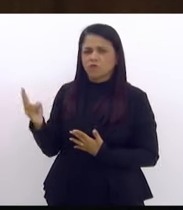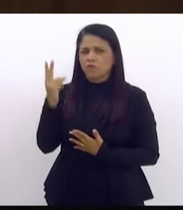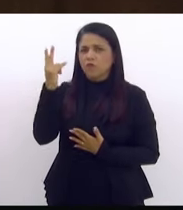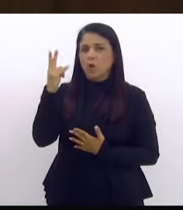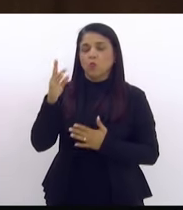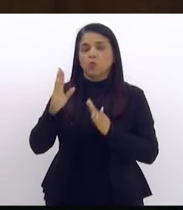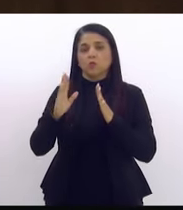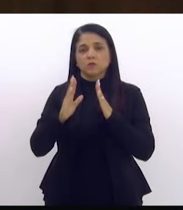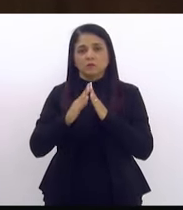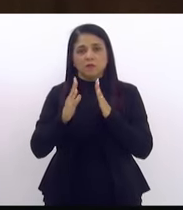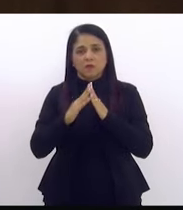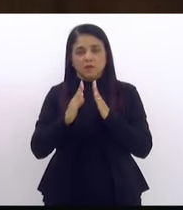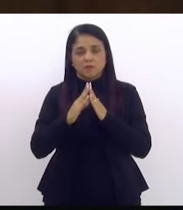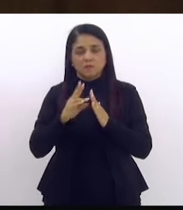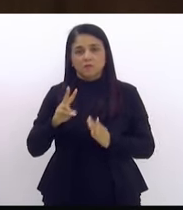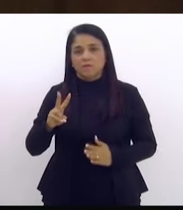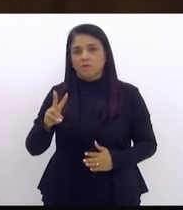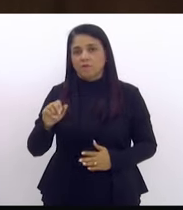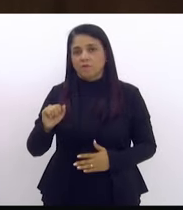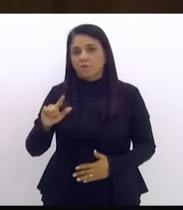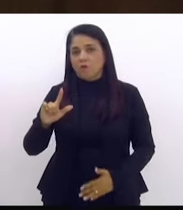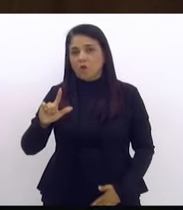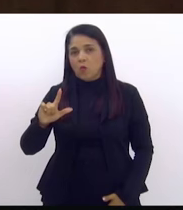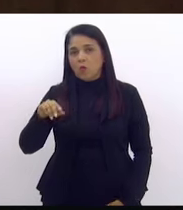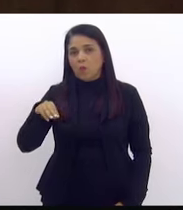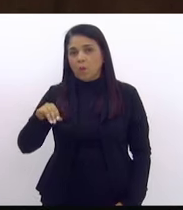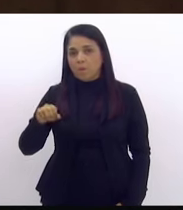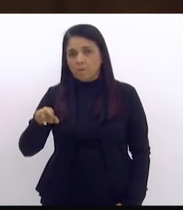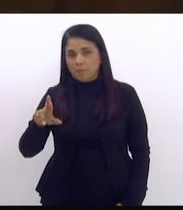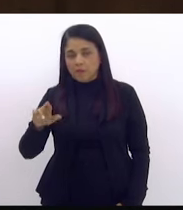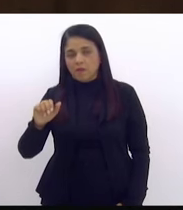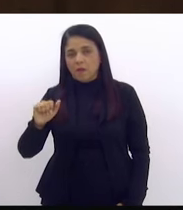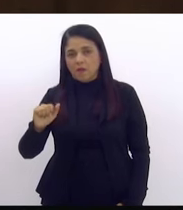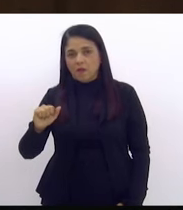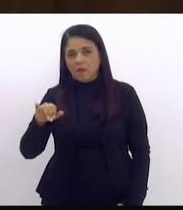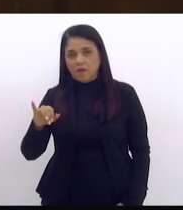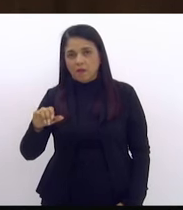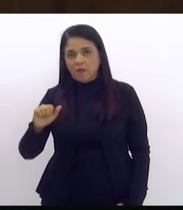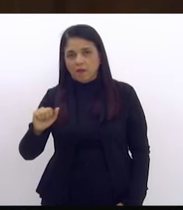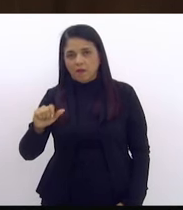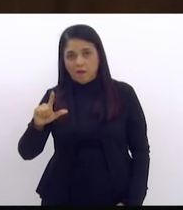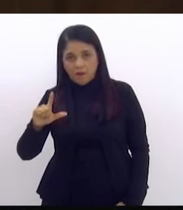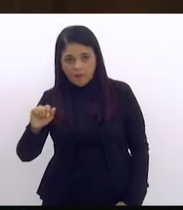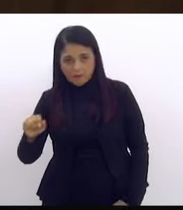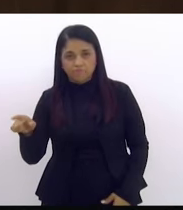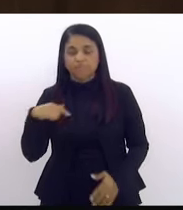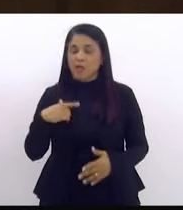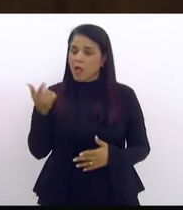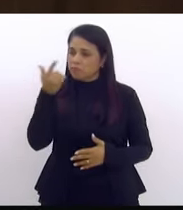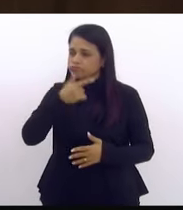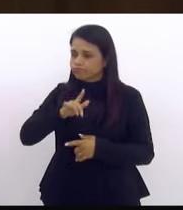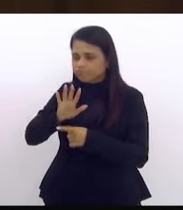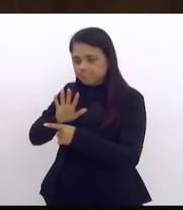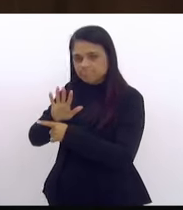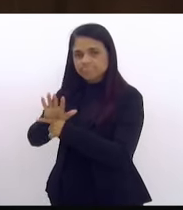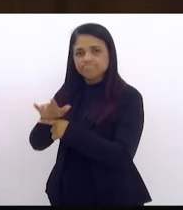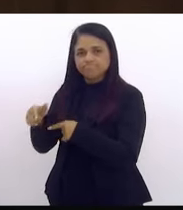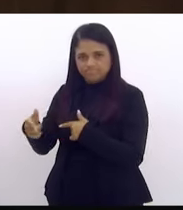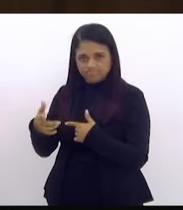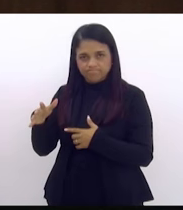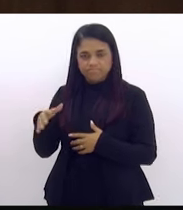Valmir Ayala, que ele tinha, inclusive, ajudado a recuperar. E que lá em tempos